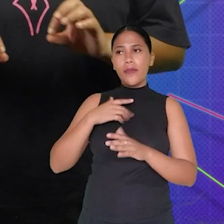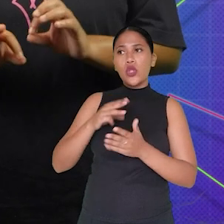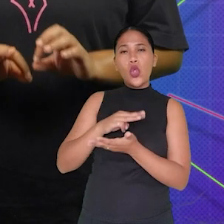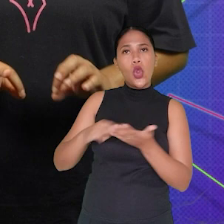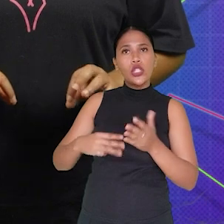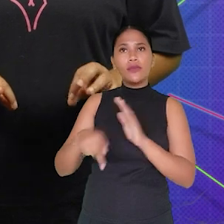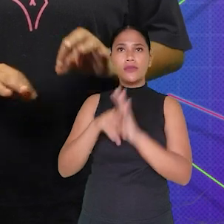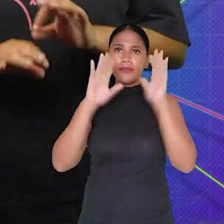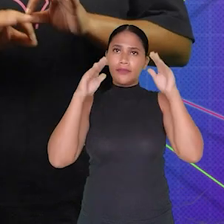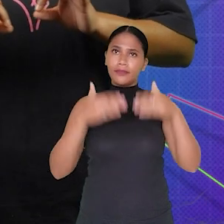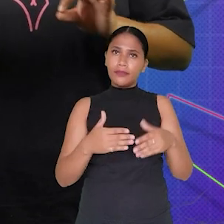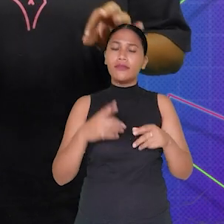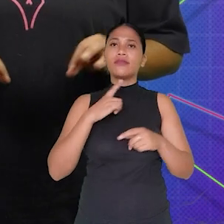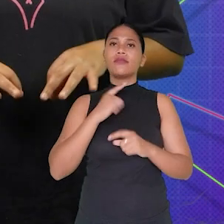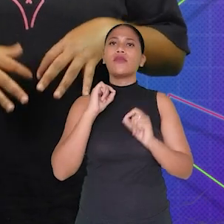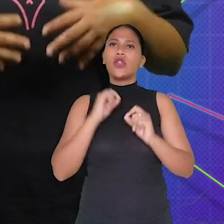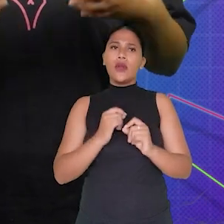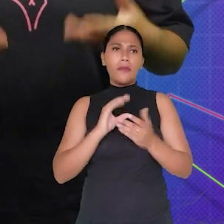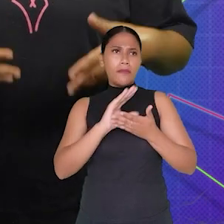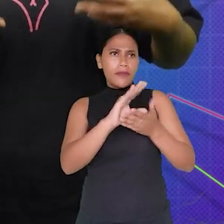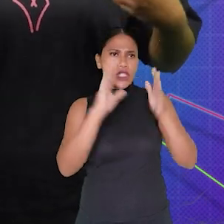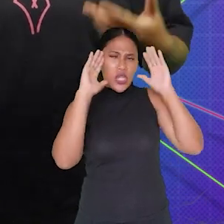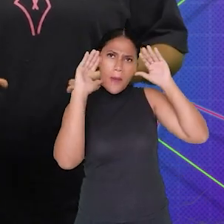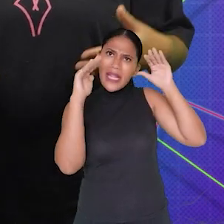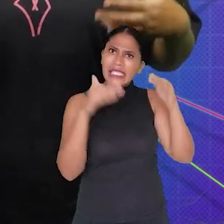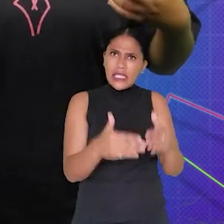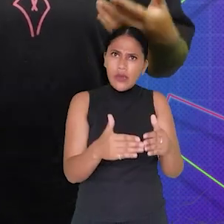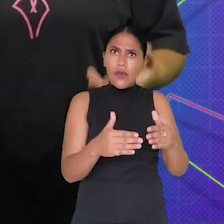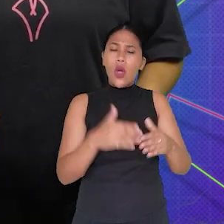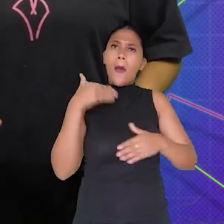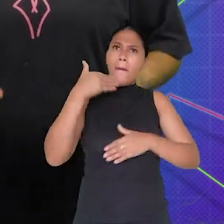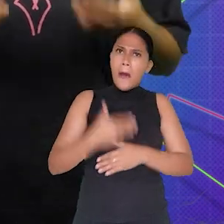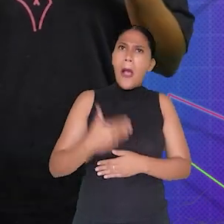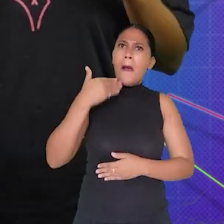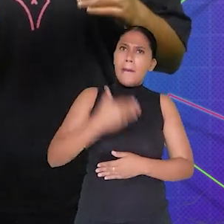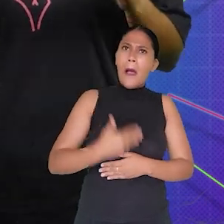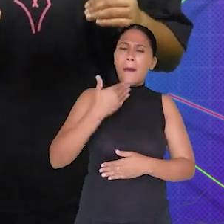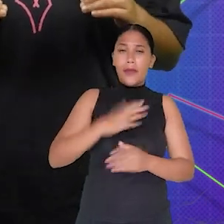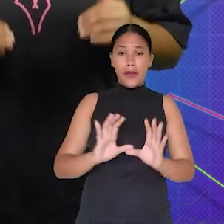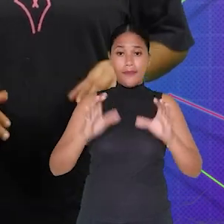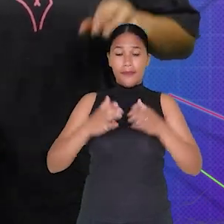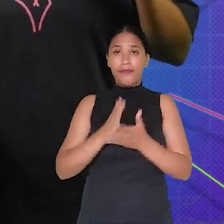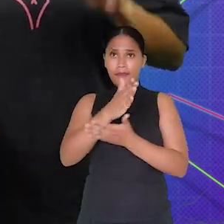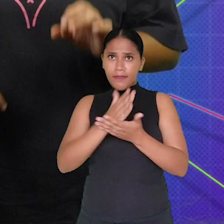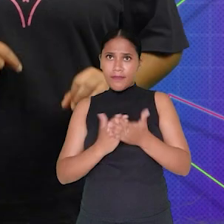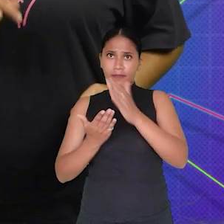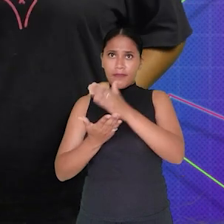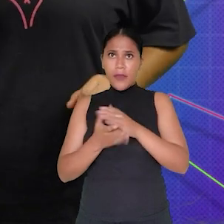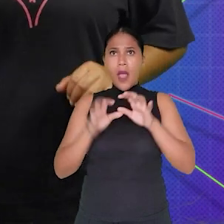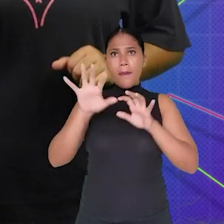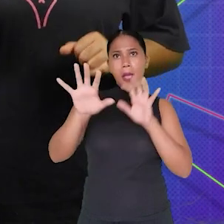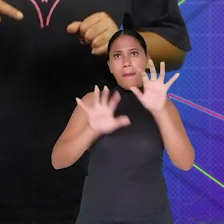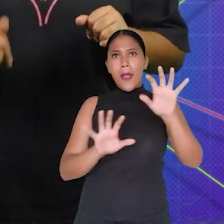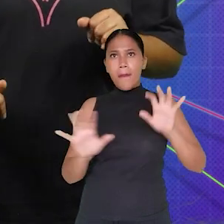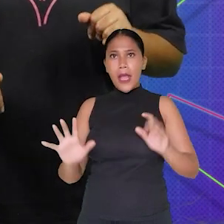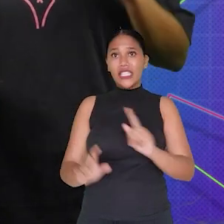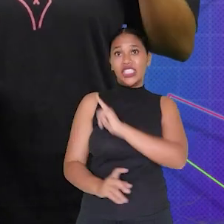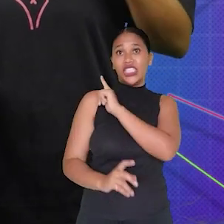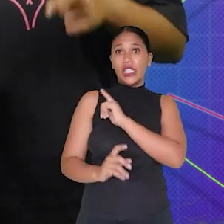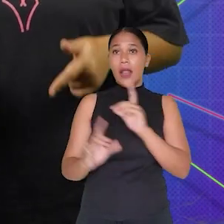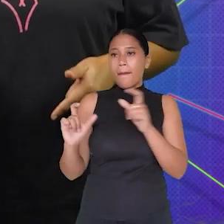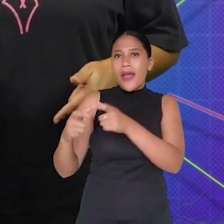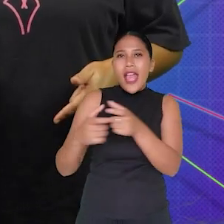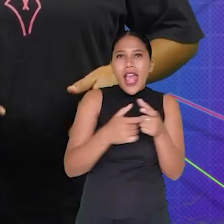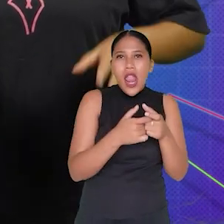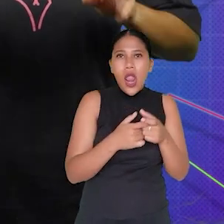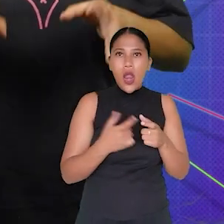funcionalidade. É uma metodologia que se concentra em desenvolver recursos específicos em um ritmo constante. A equipe divide o projeto em recursos menores e